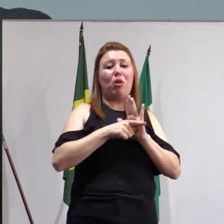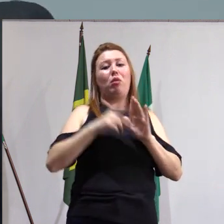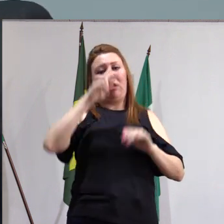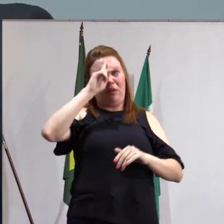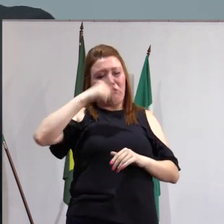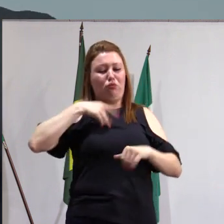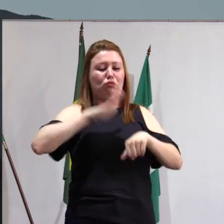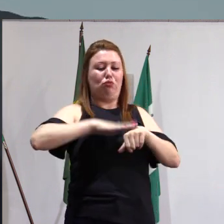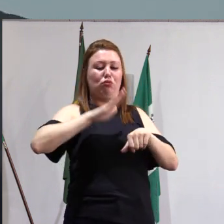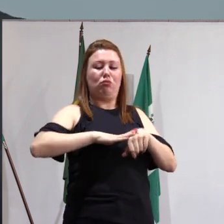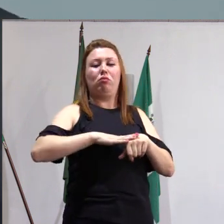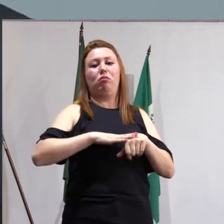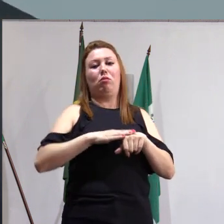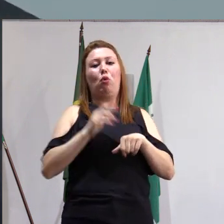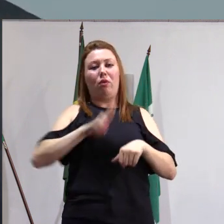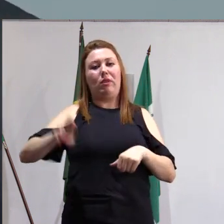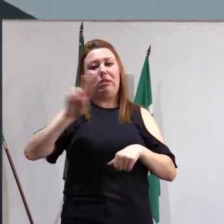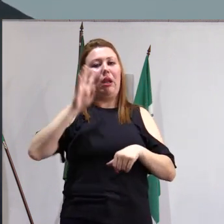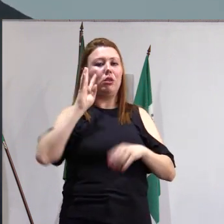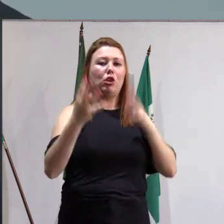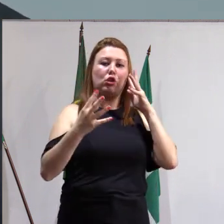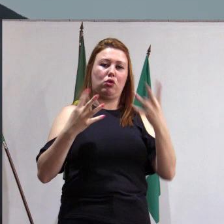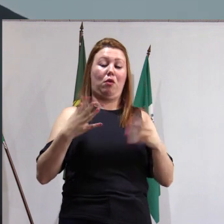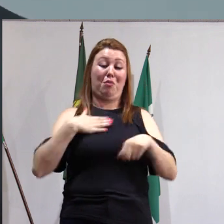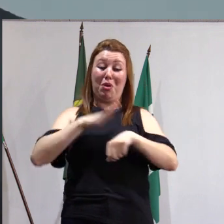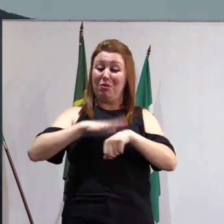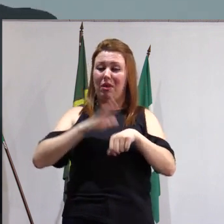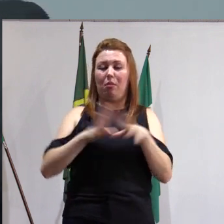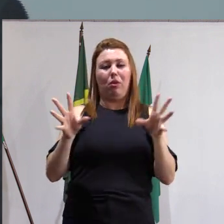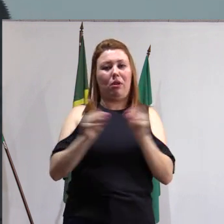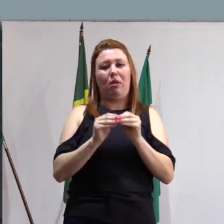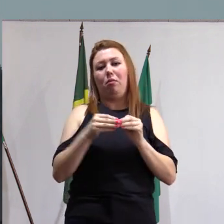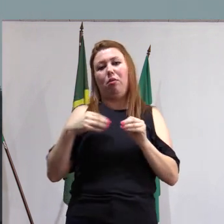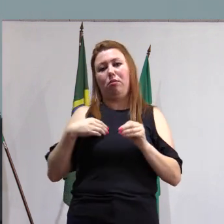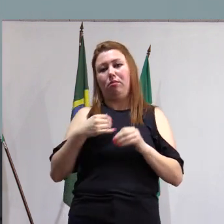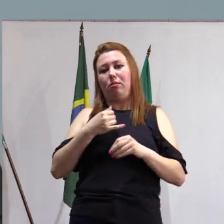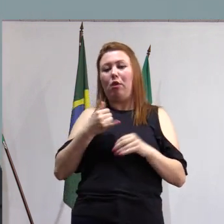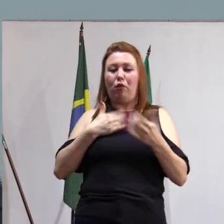Federal. Como o tempo esgotou, eu já me permito encerrar. Obrigado.